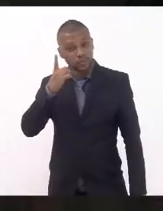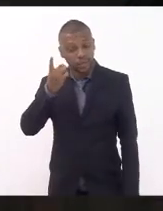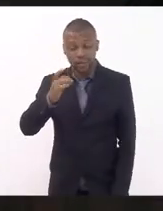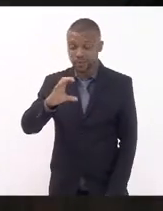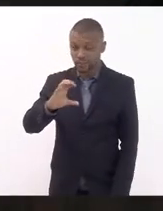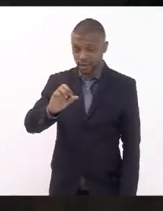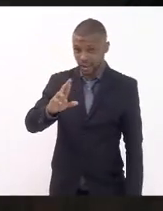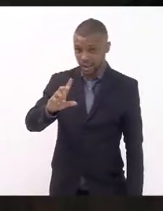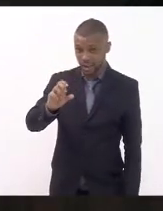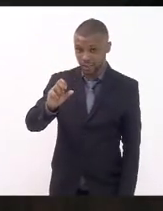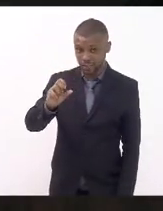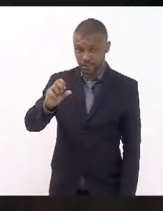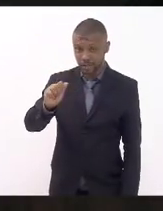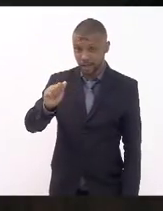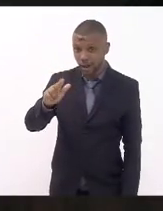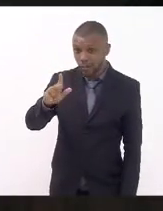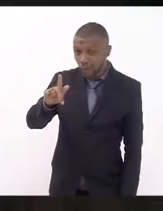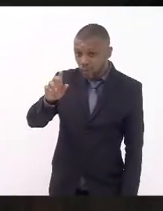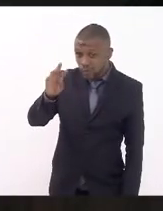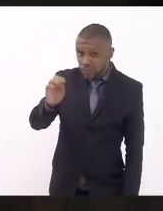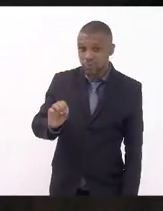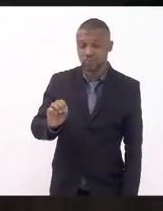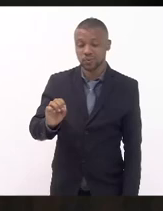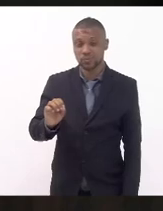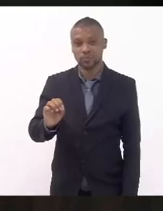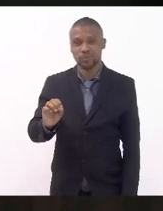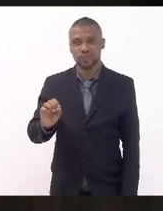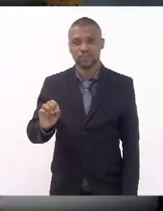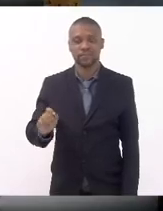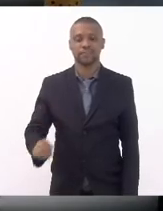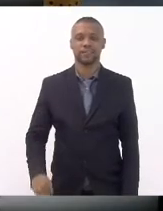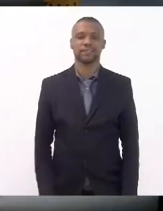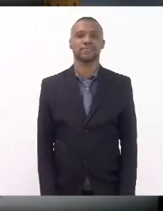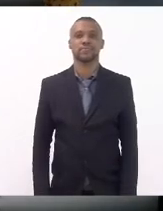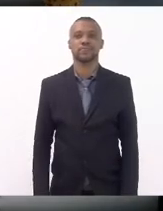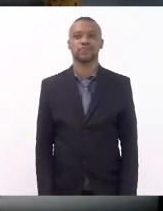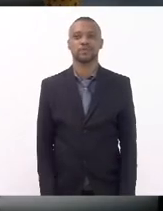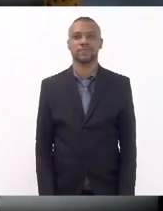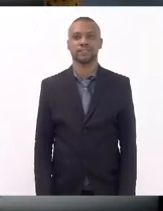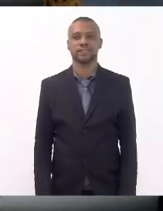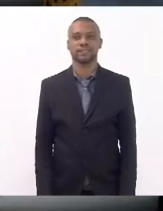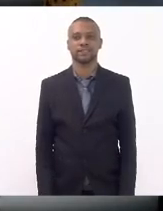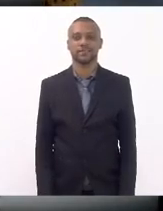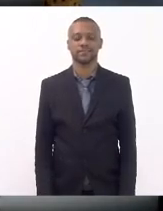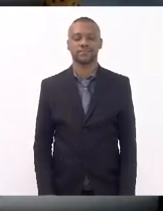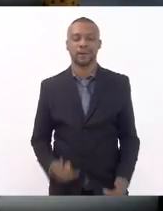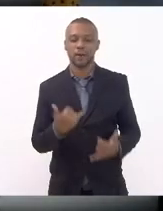ator, jogador de futebol. Jogador sou mesmo. Bailarino.